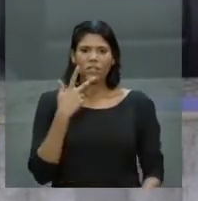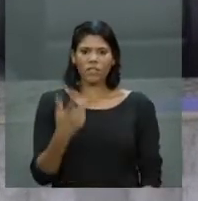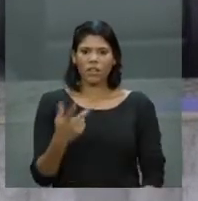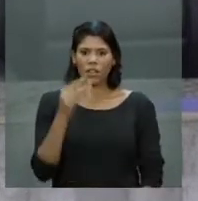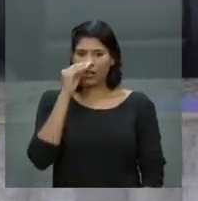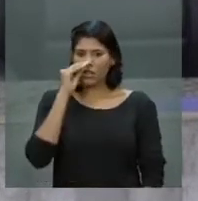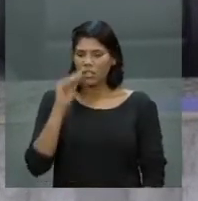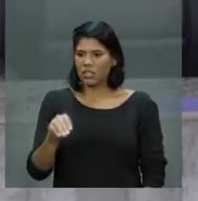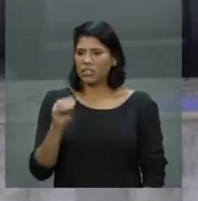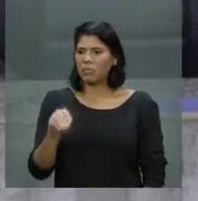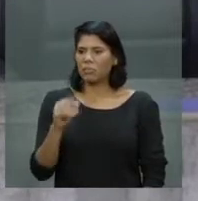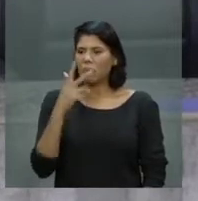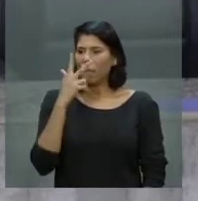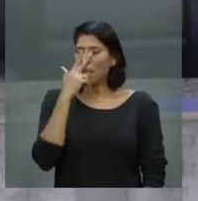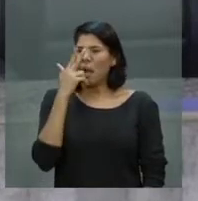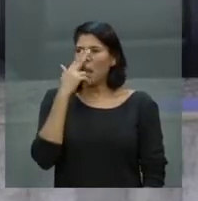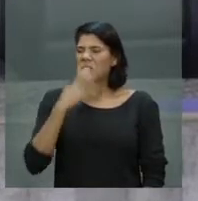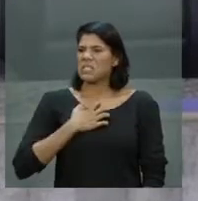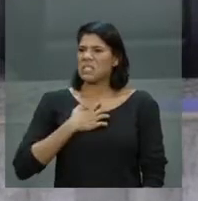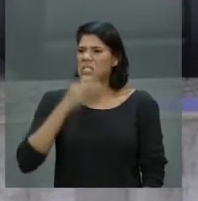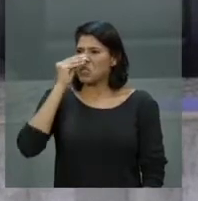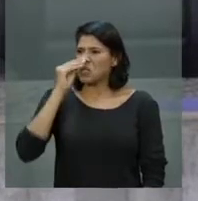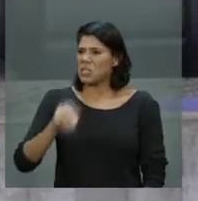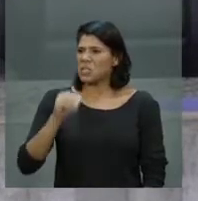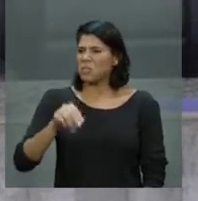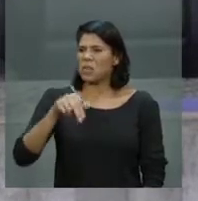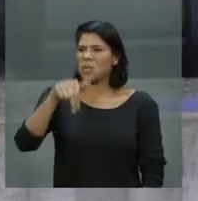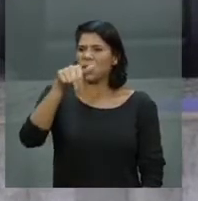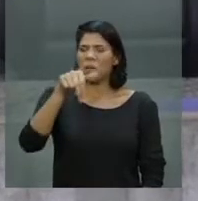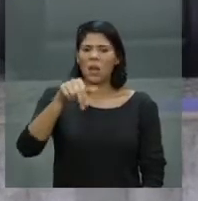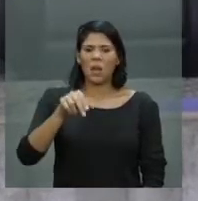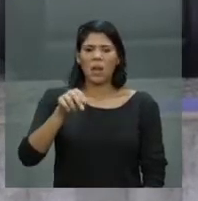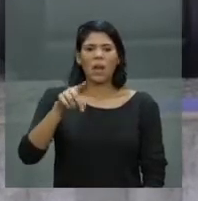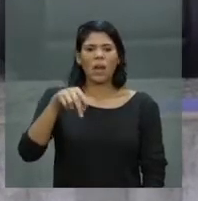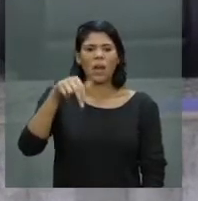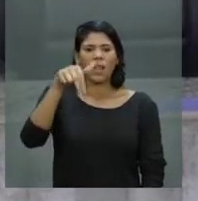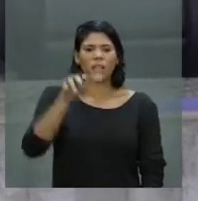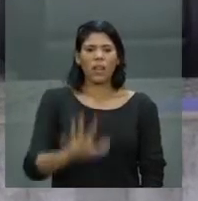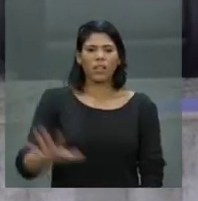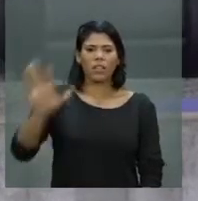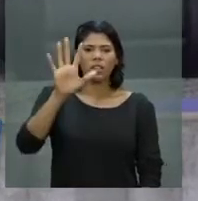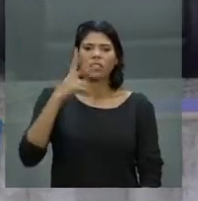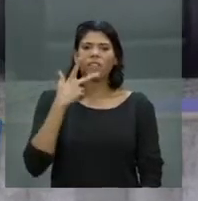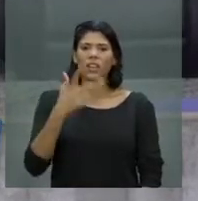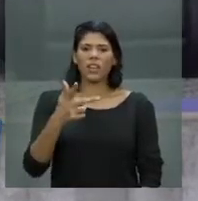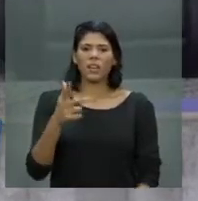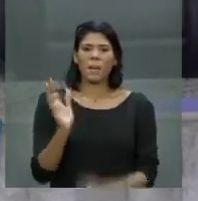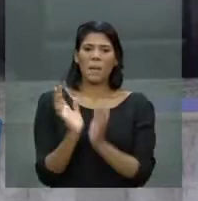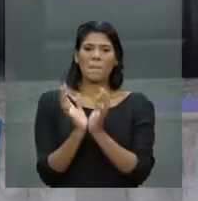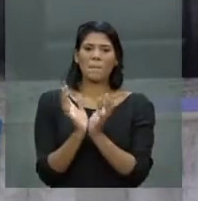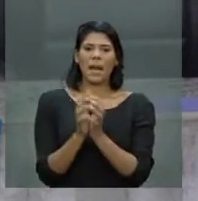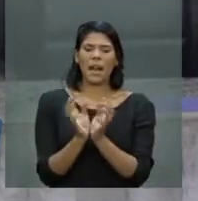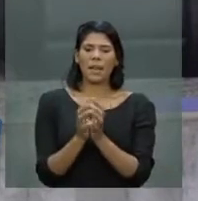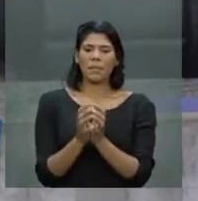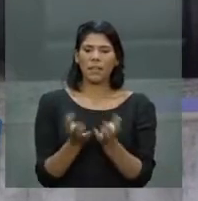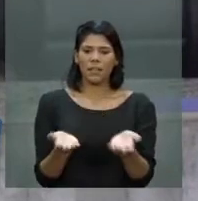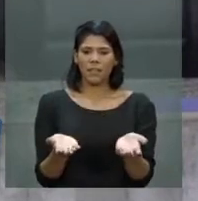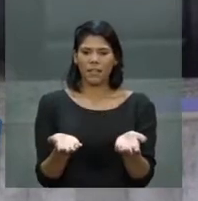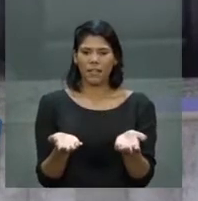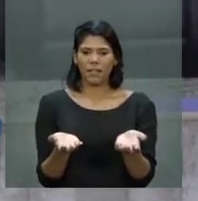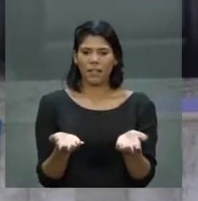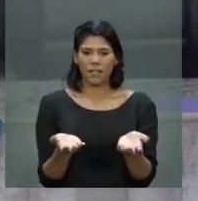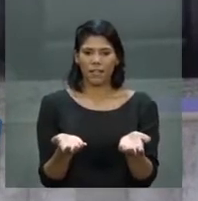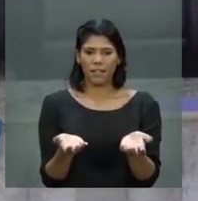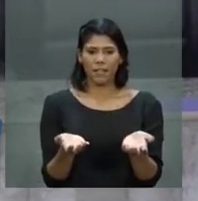povo nordestino. É um desprezo, a forma como ele coloca a Paraíba, é desprezo. A gente sabe, quem morou em São